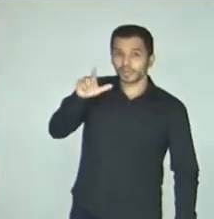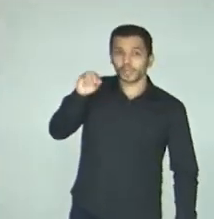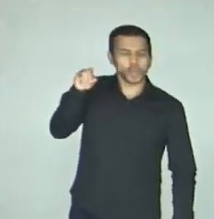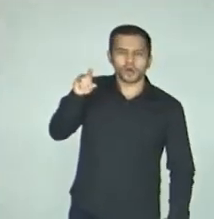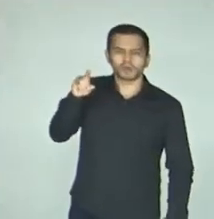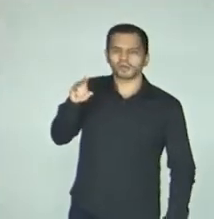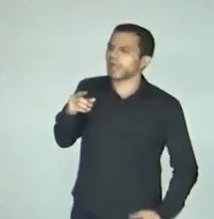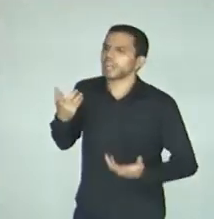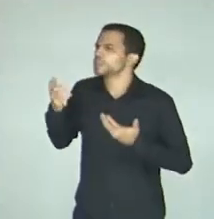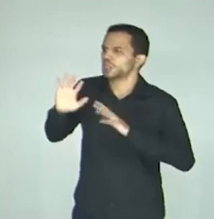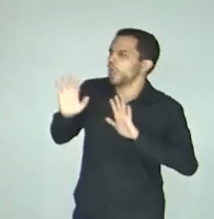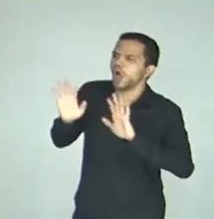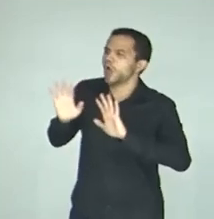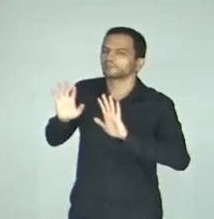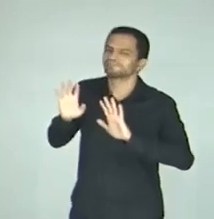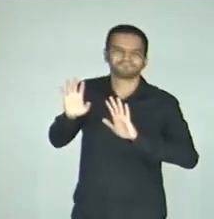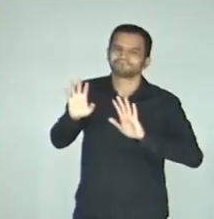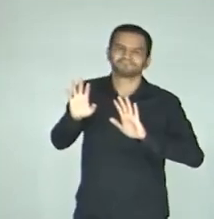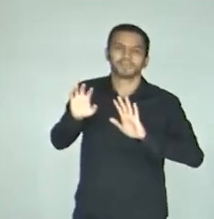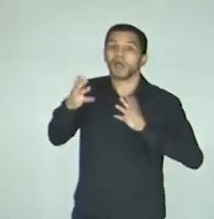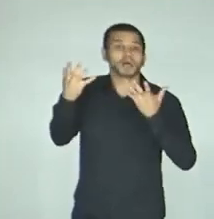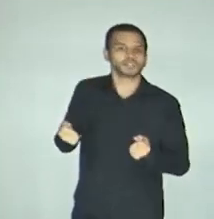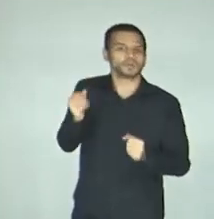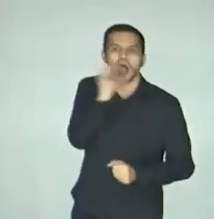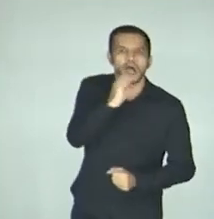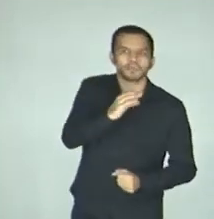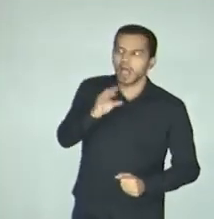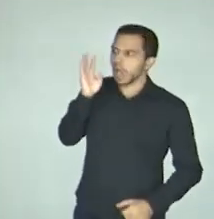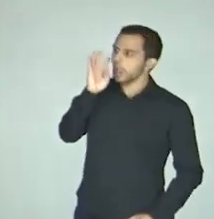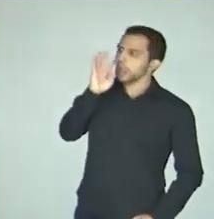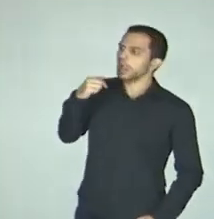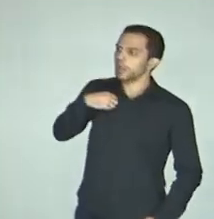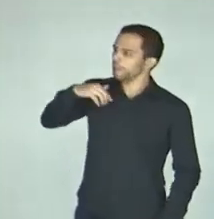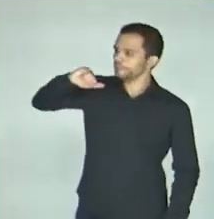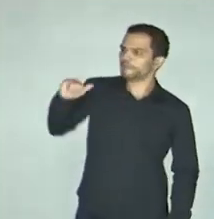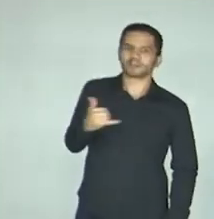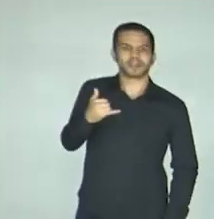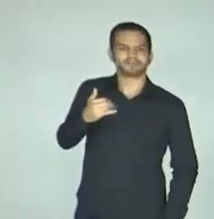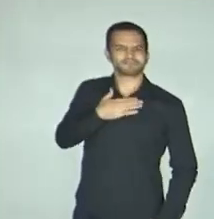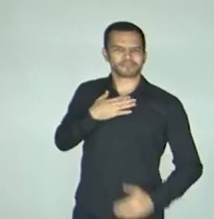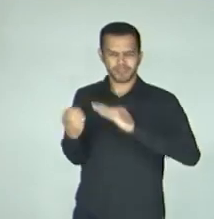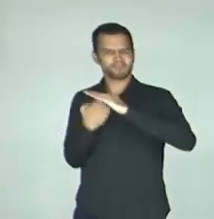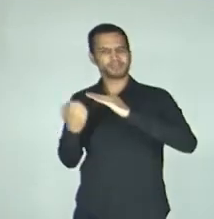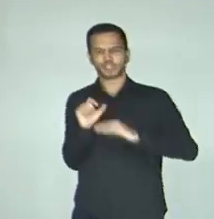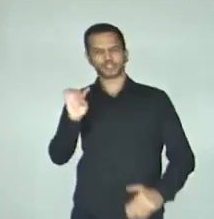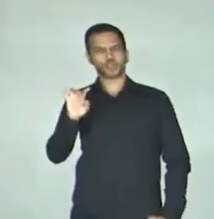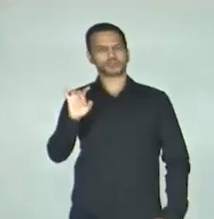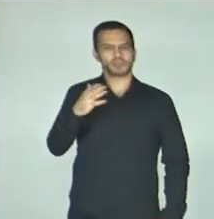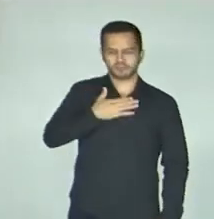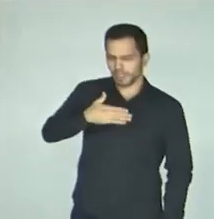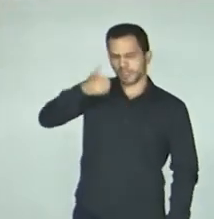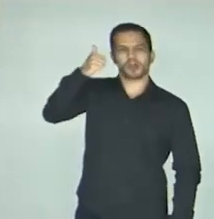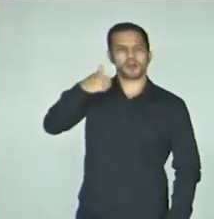segundo e ele falou legal é a minha chance de ter uma empresa sozinho